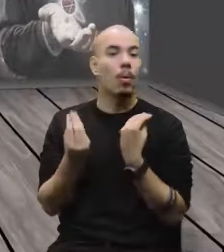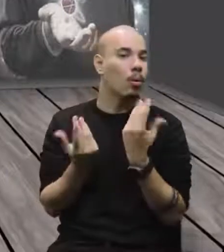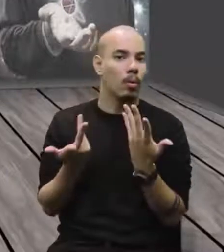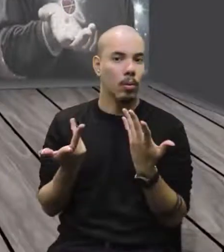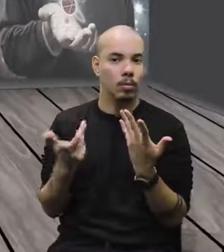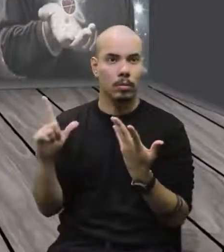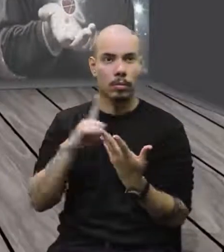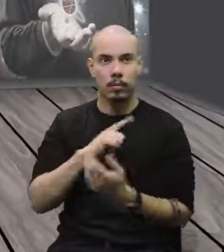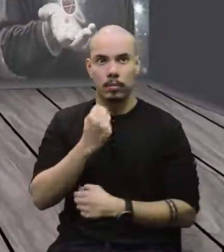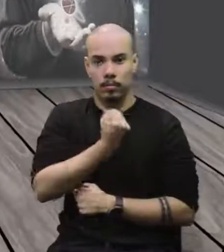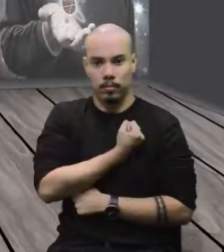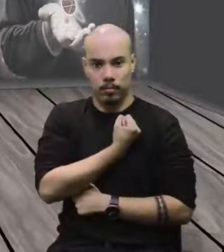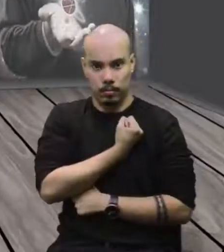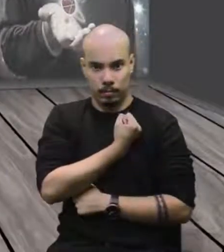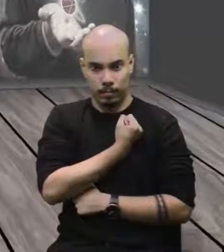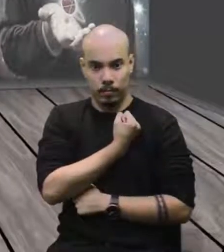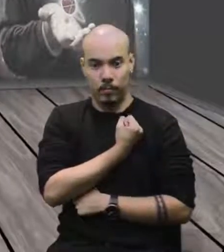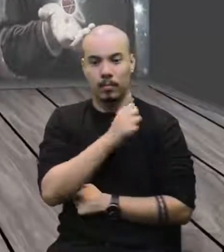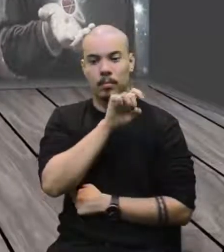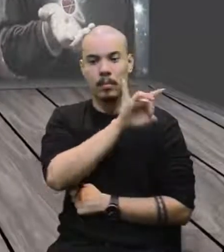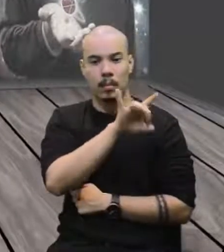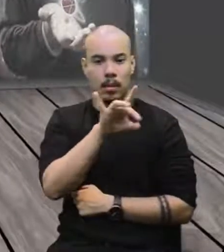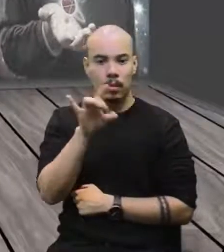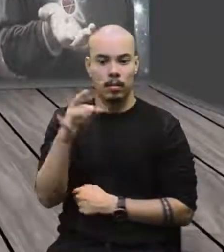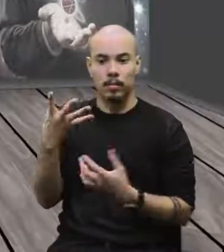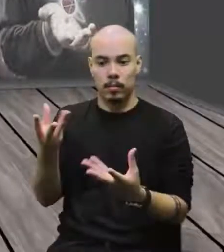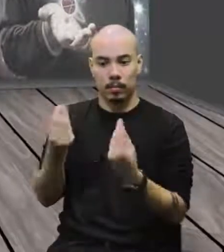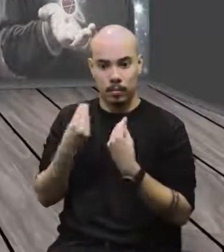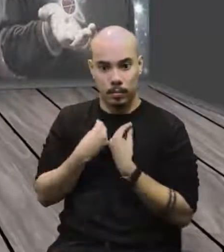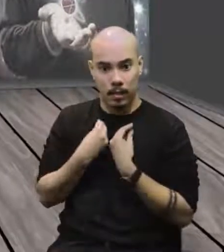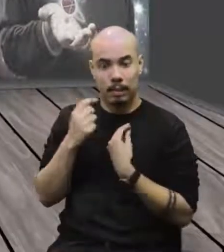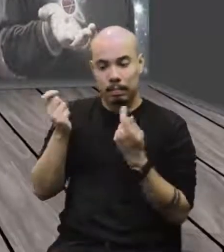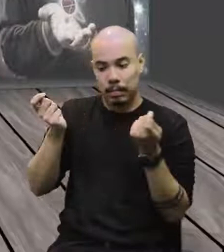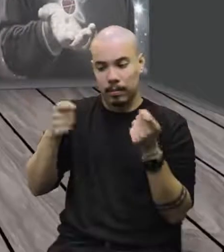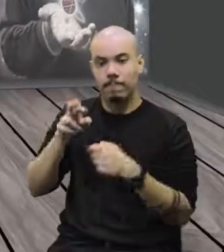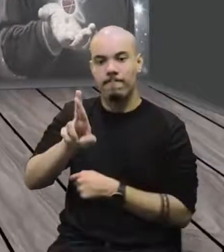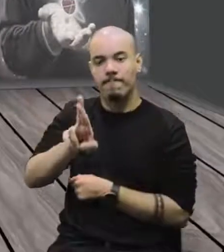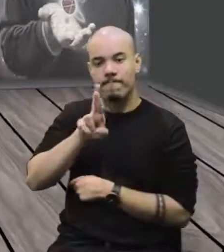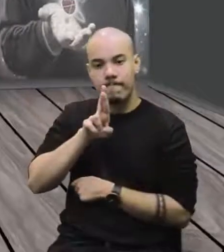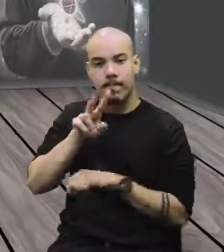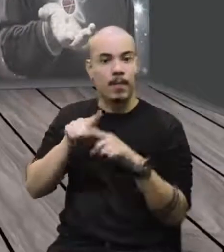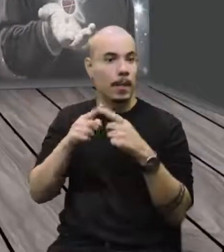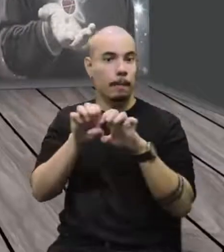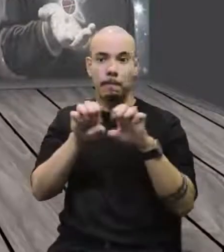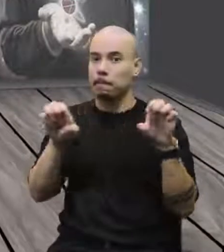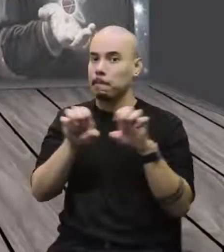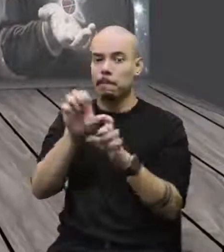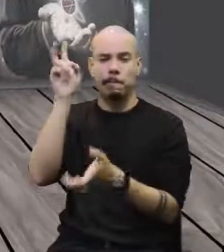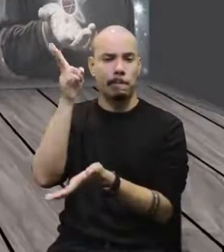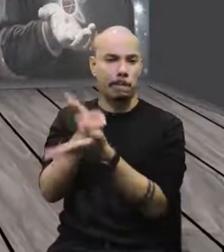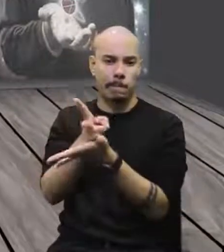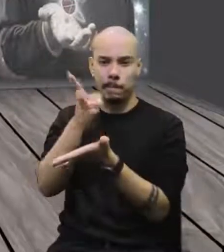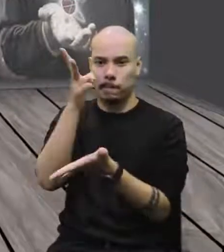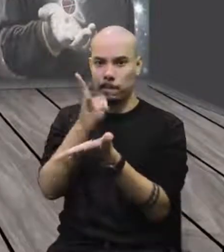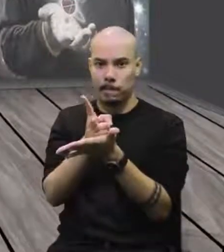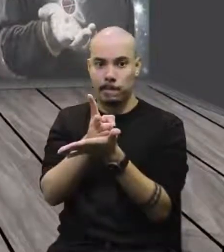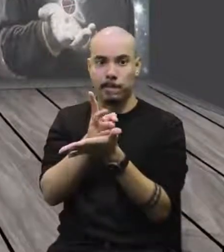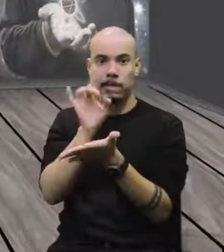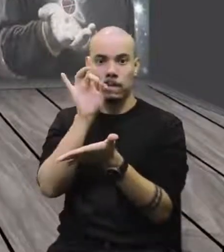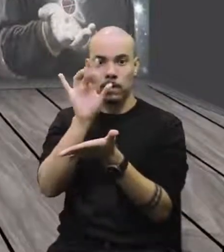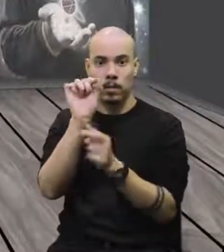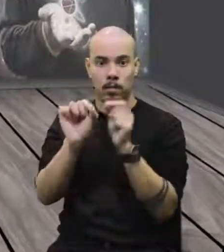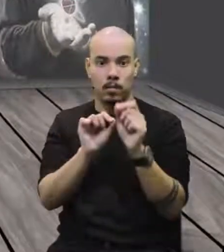Eu tenho valores. Cada valor que você pegar vai dar um resultado, mas a equação não vai mudar nunca. O que vai mudar são as